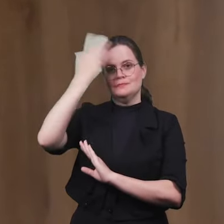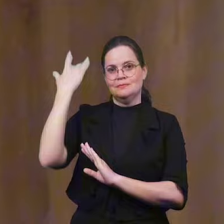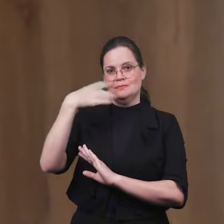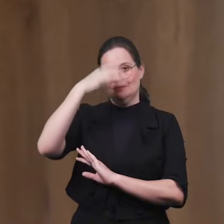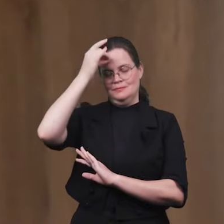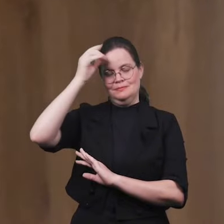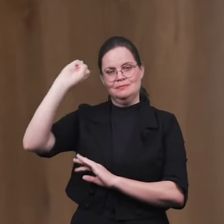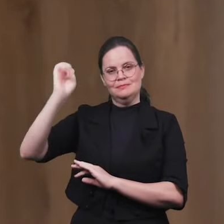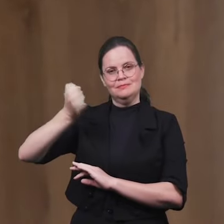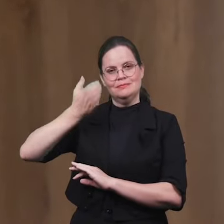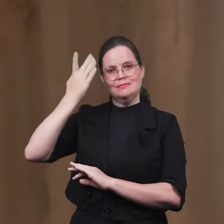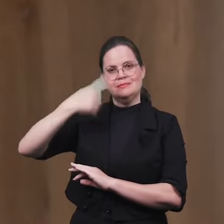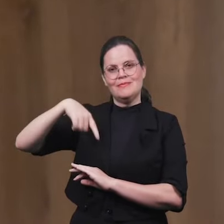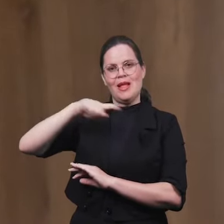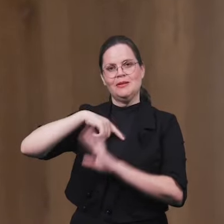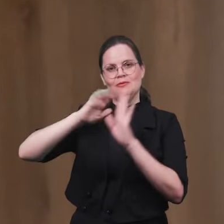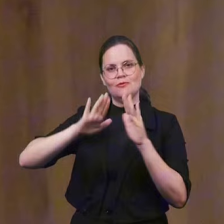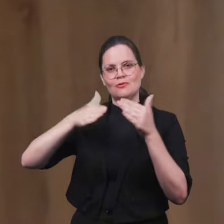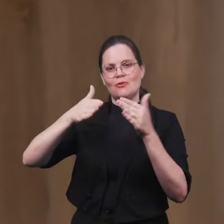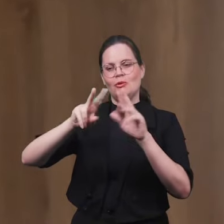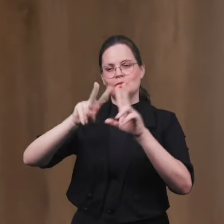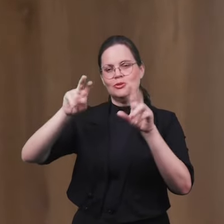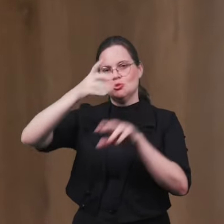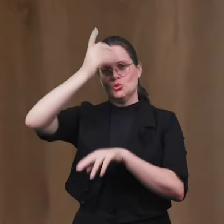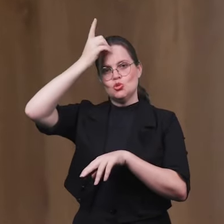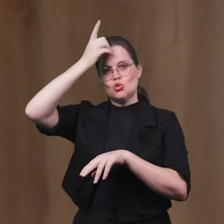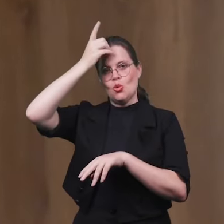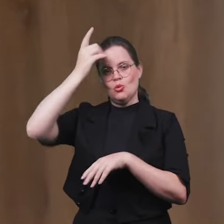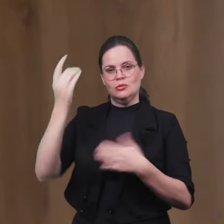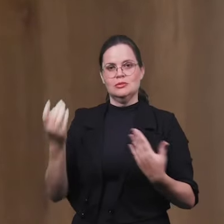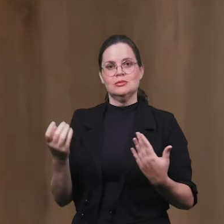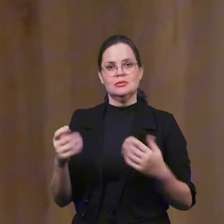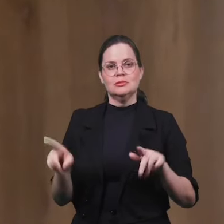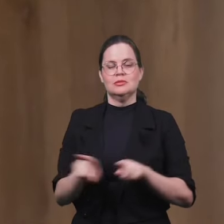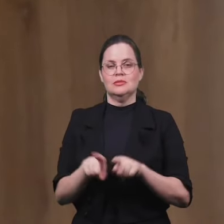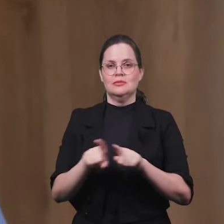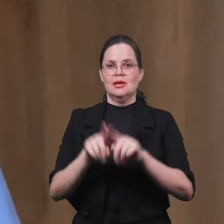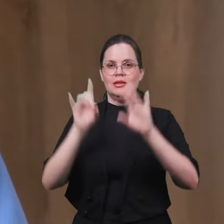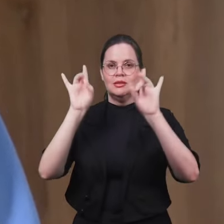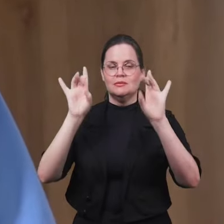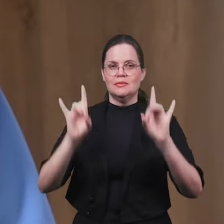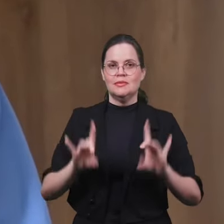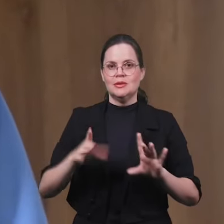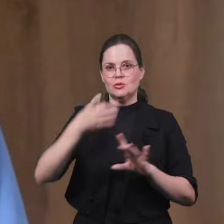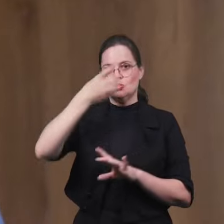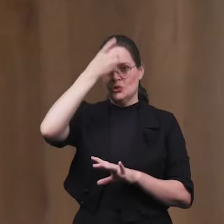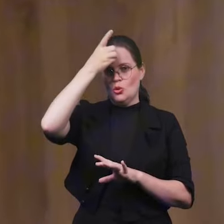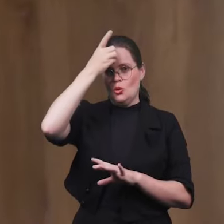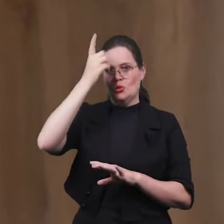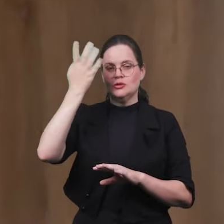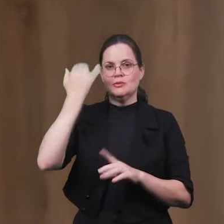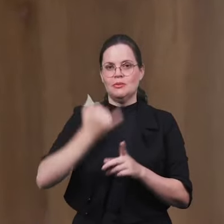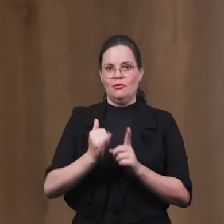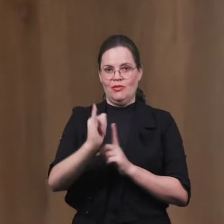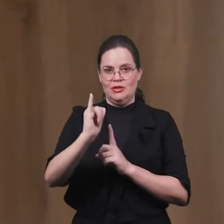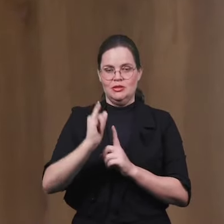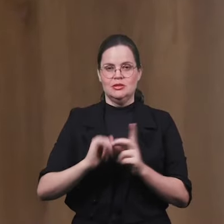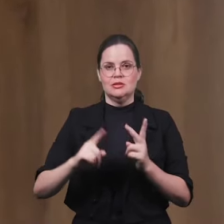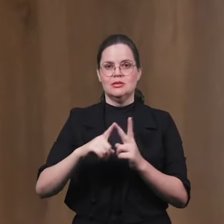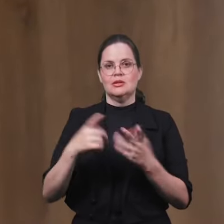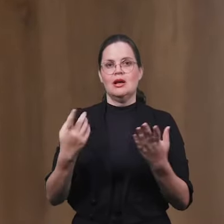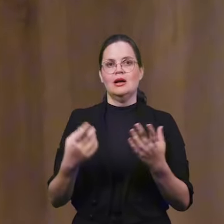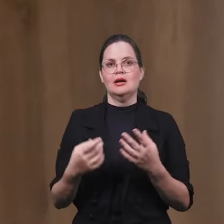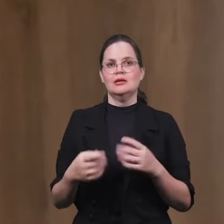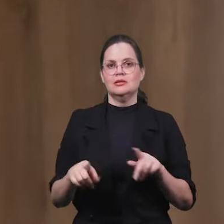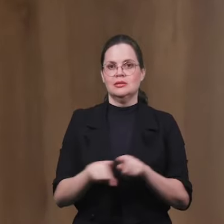Santo, dessa experiência de fazer ênfase nos dons espirituais, especialmente dons de